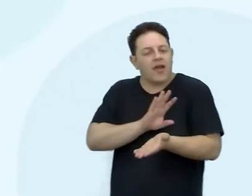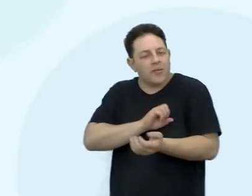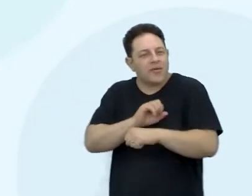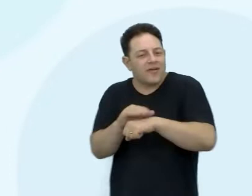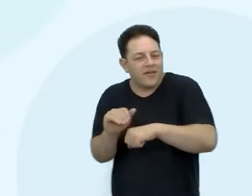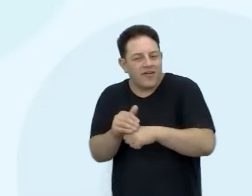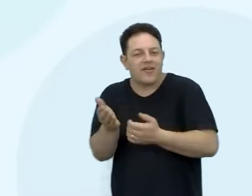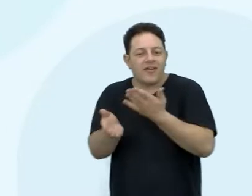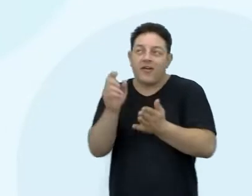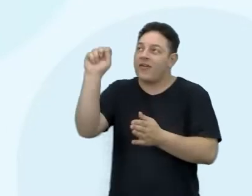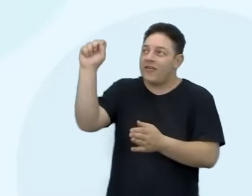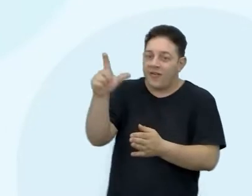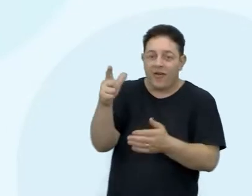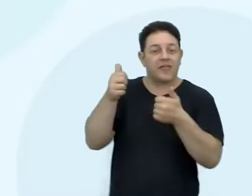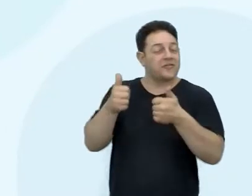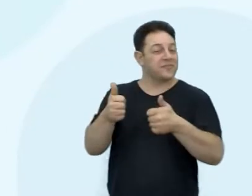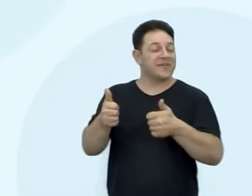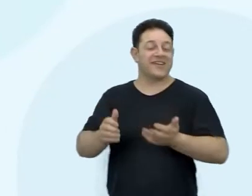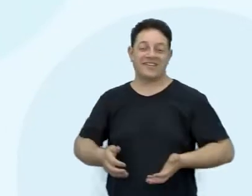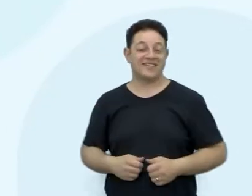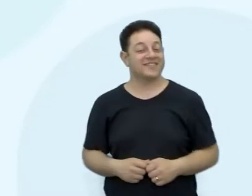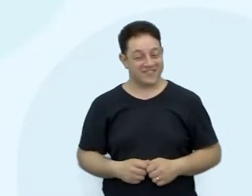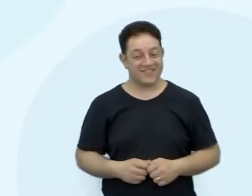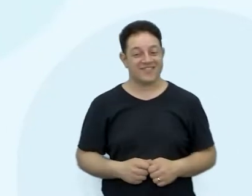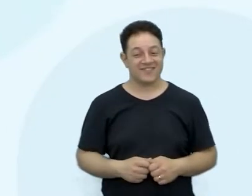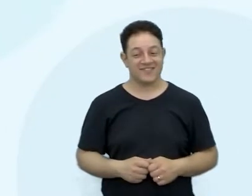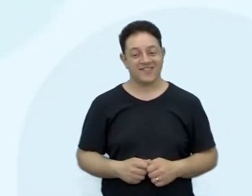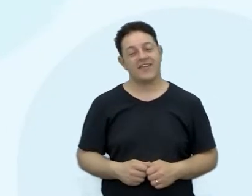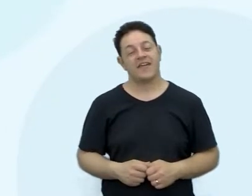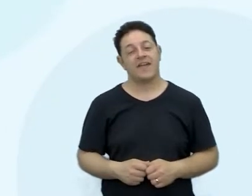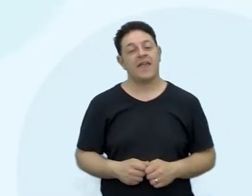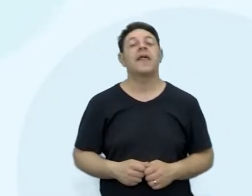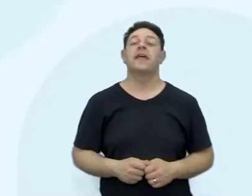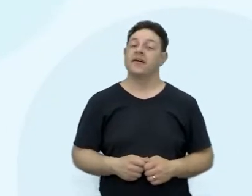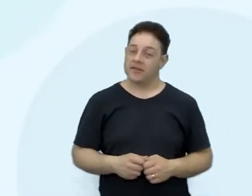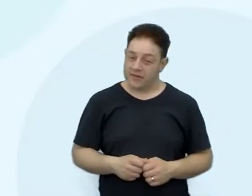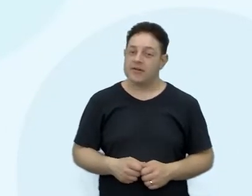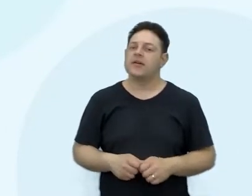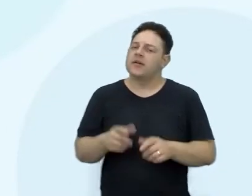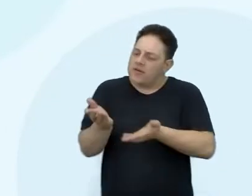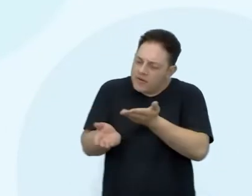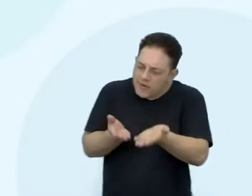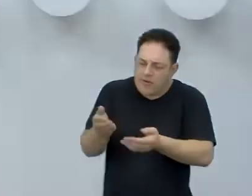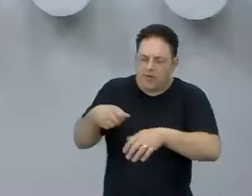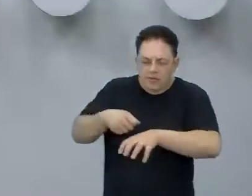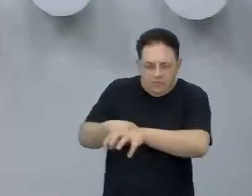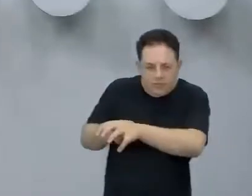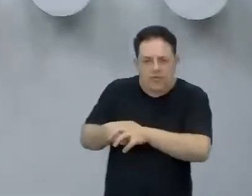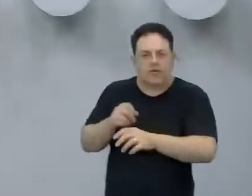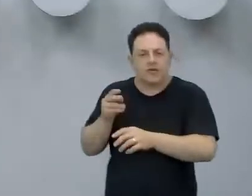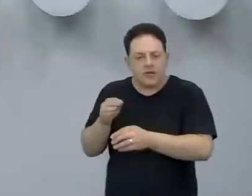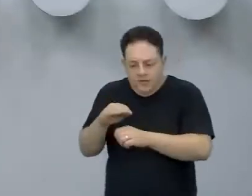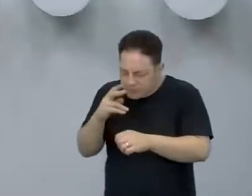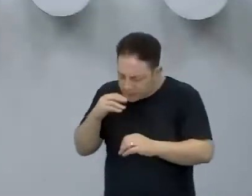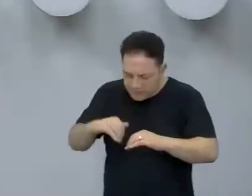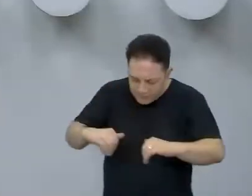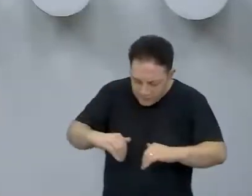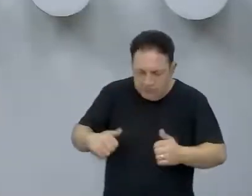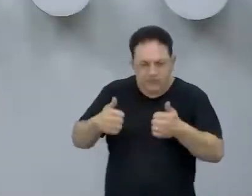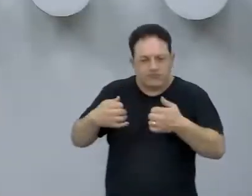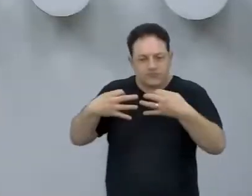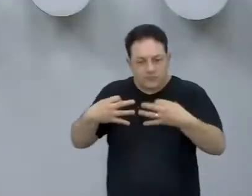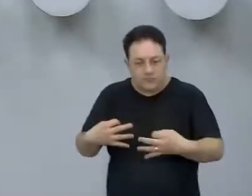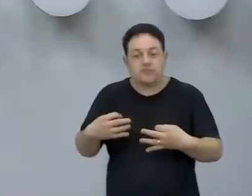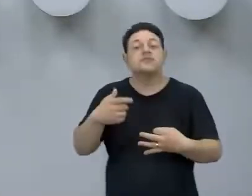tudo certo, olha. Né? Cuidando com todo o carinho. Cuidando com todo o carinho. E outra coisa,